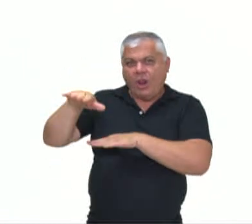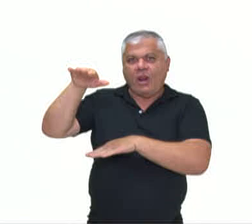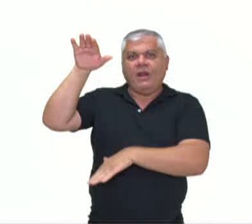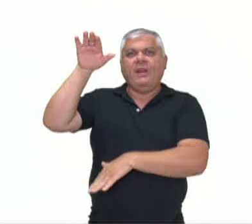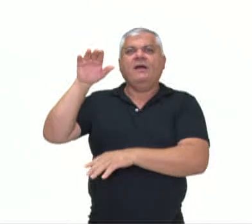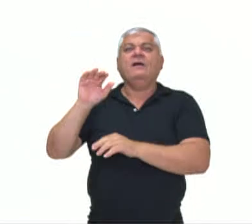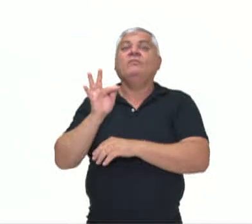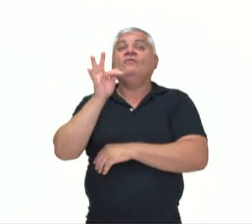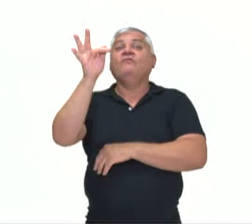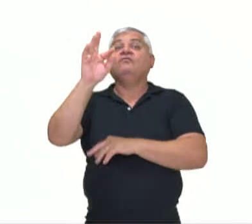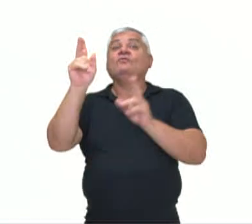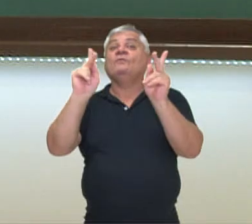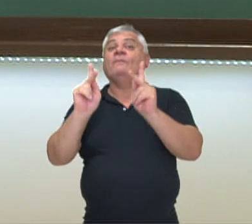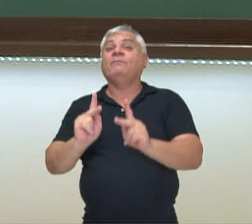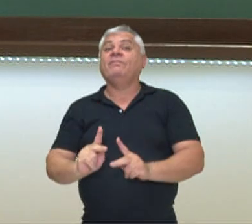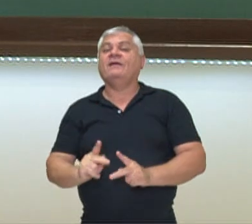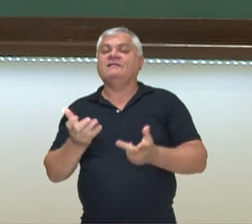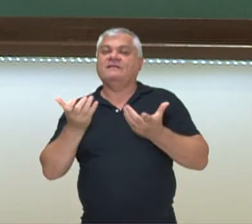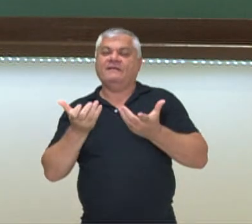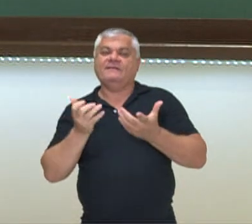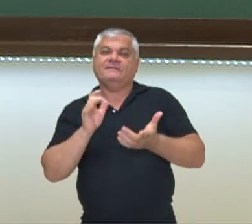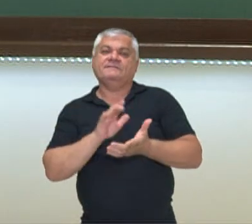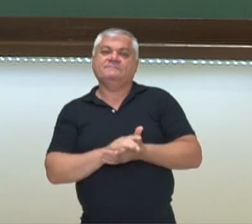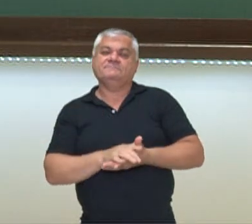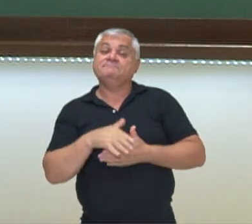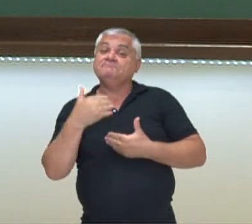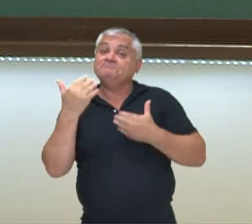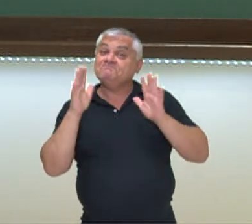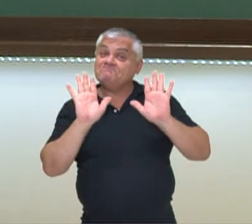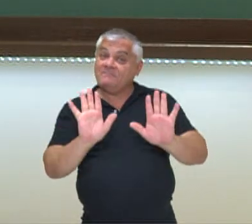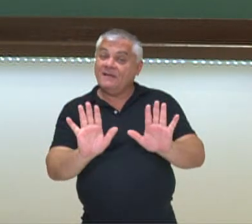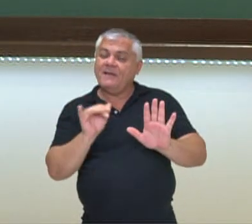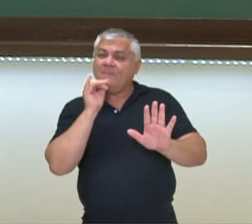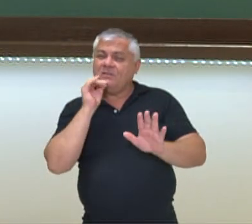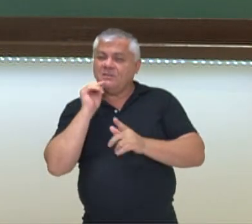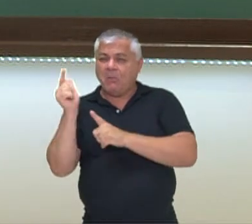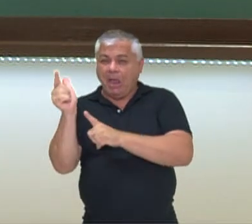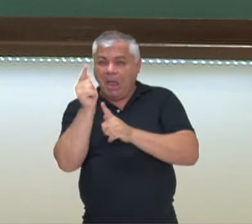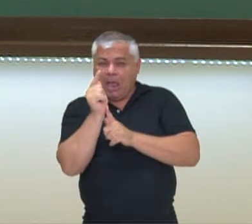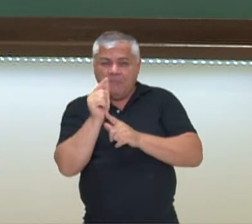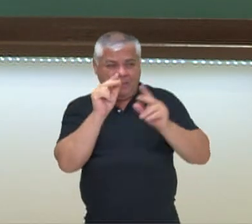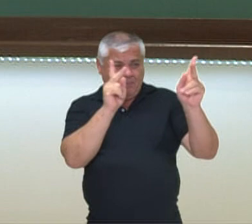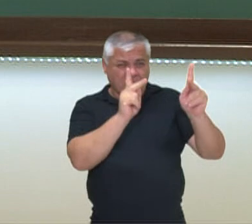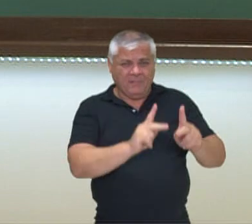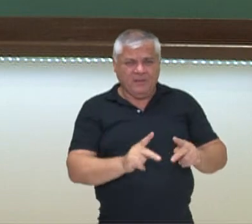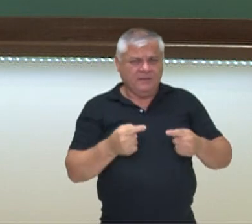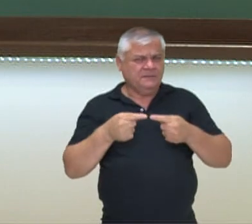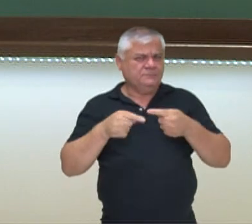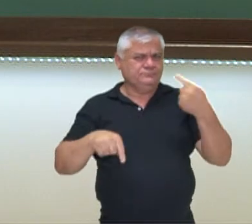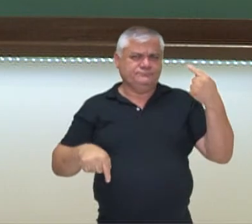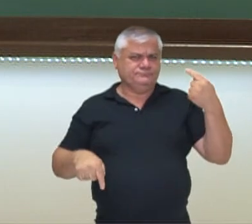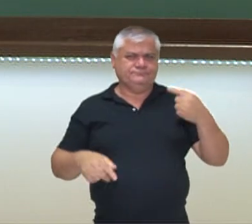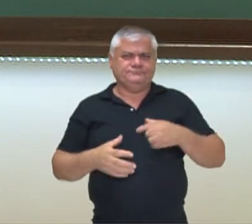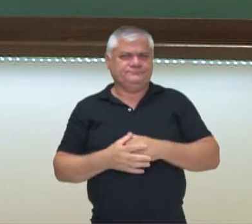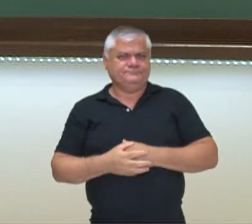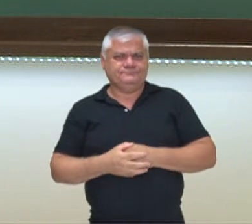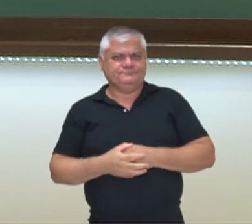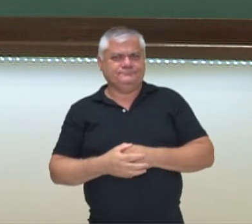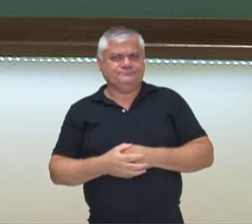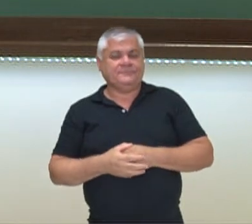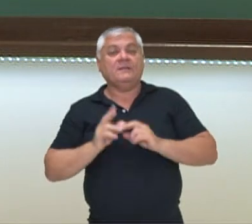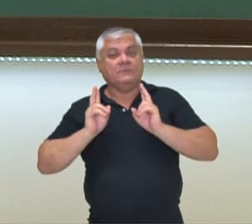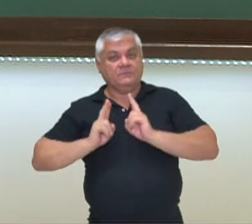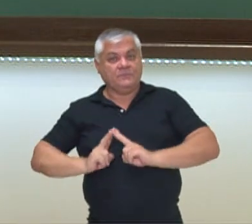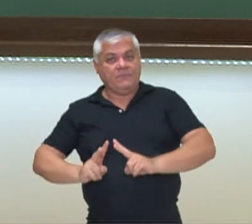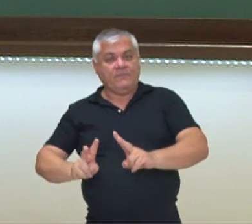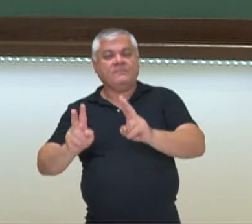de paz que eles queriam tanto na época. Mas é interessante que armas e paz parece que não combinam, né, meus amores? Bom, na